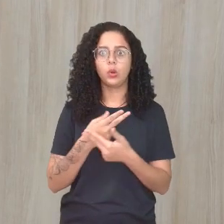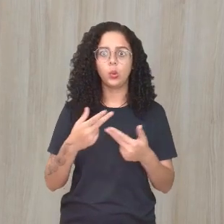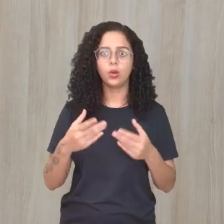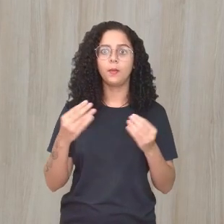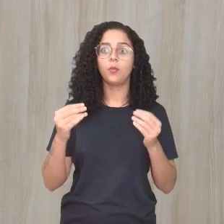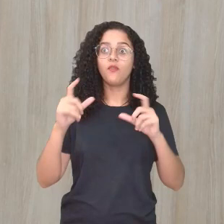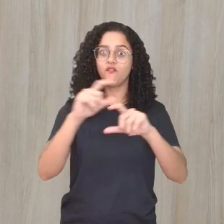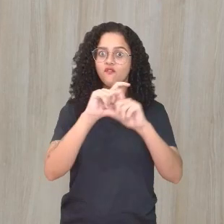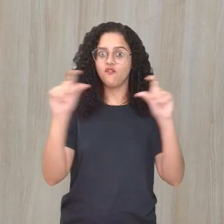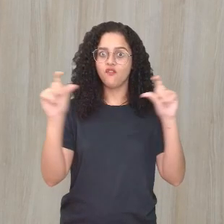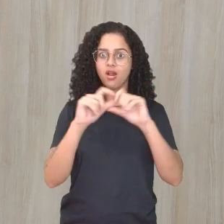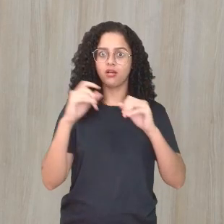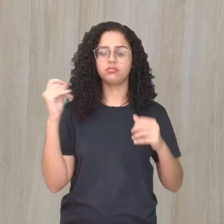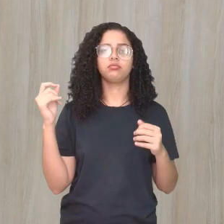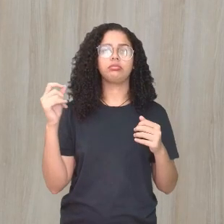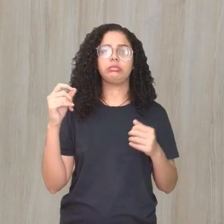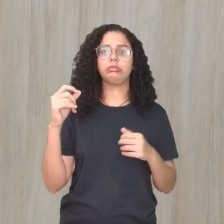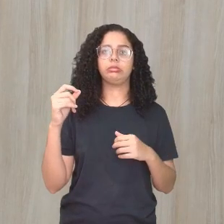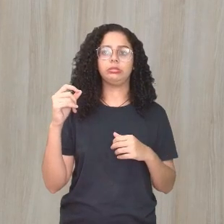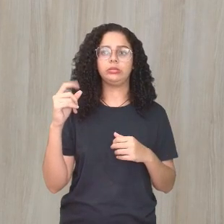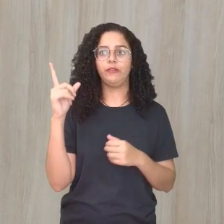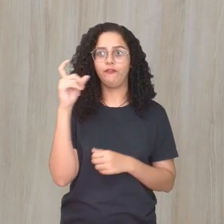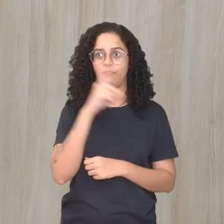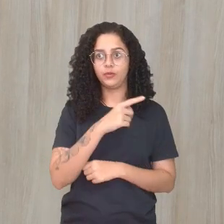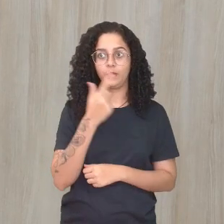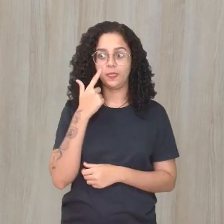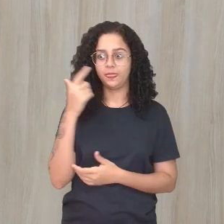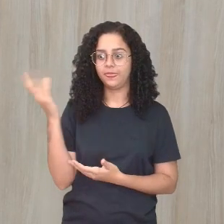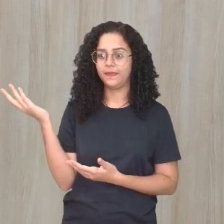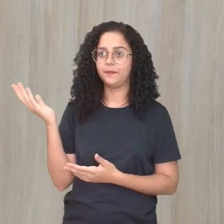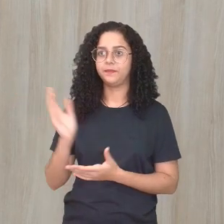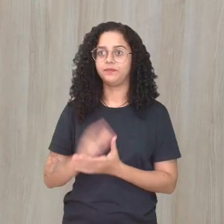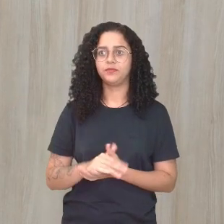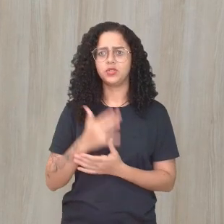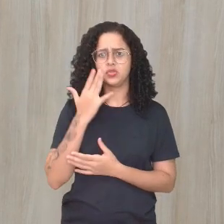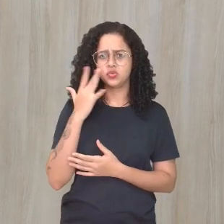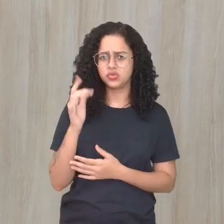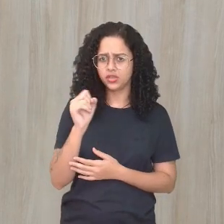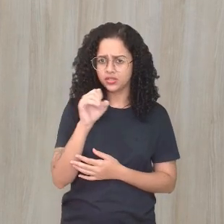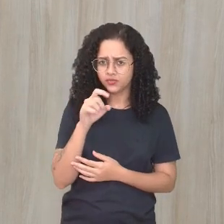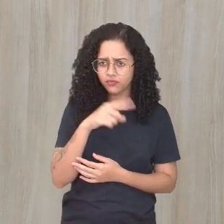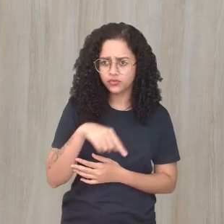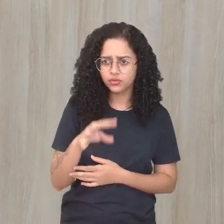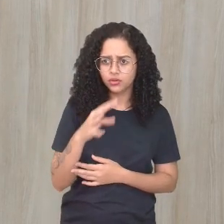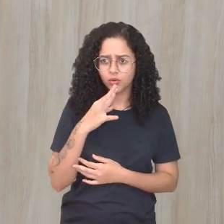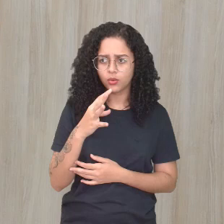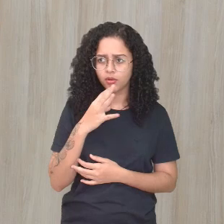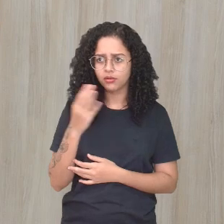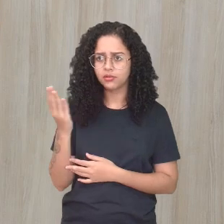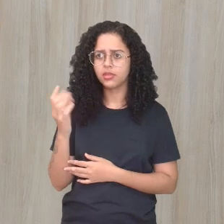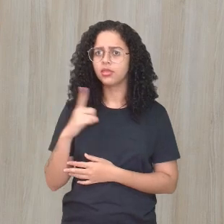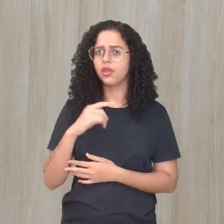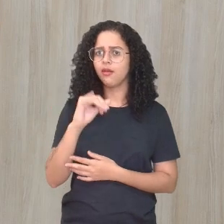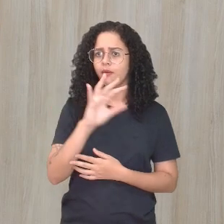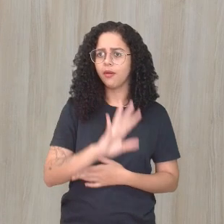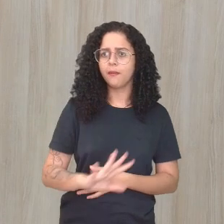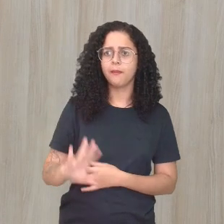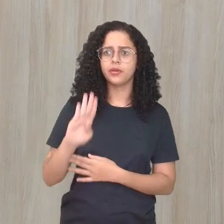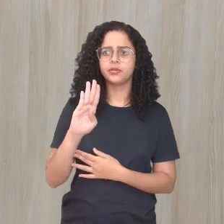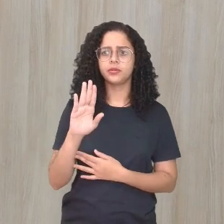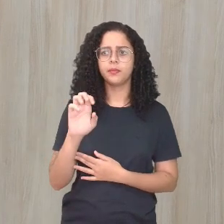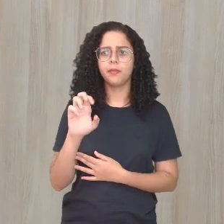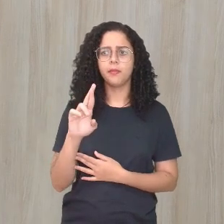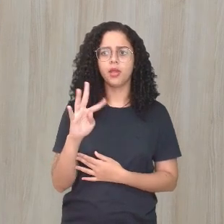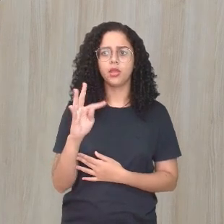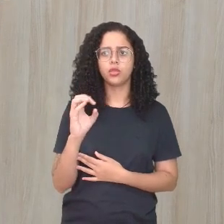bem polêmica, vejam só. Não sei se vocês já conheciam, mas aí a gente tem uma imagem do Bertolt